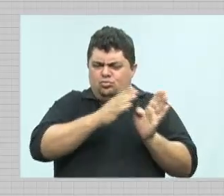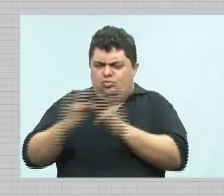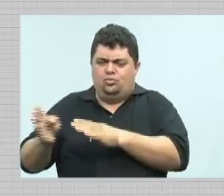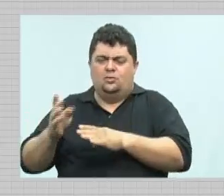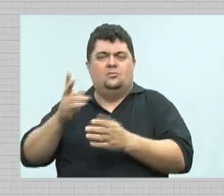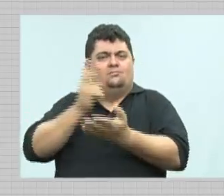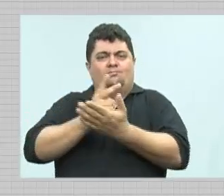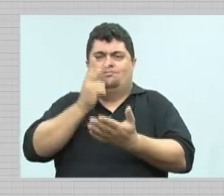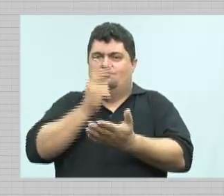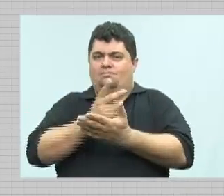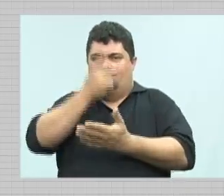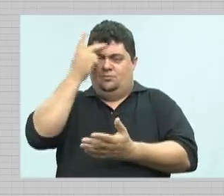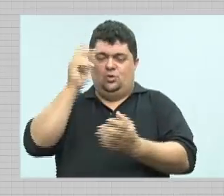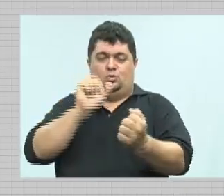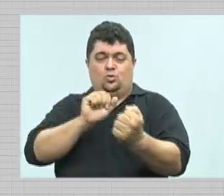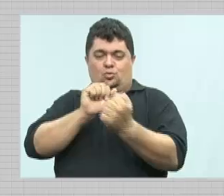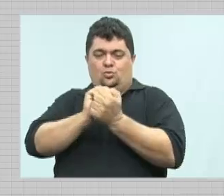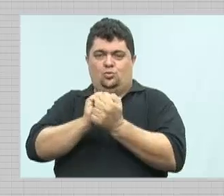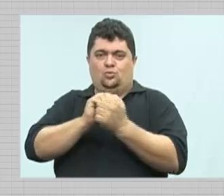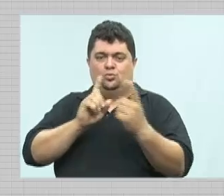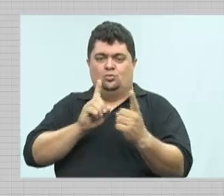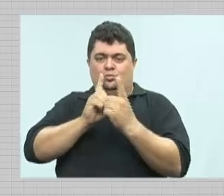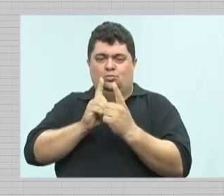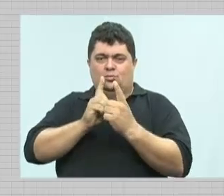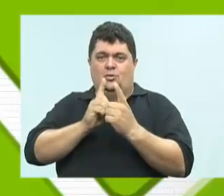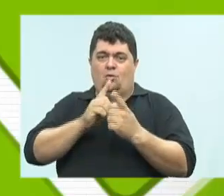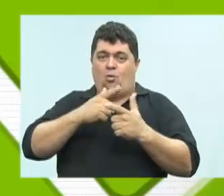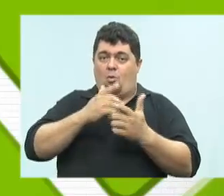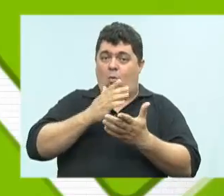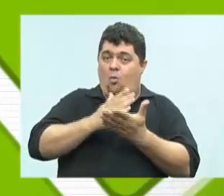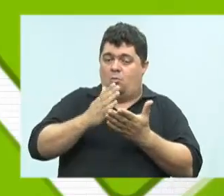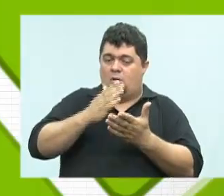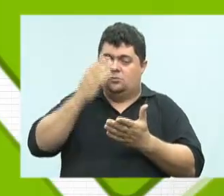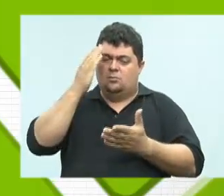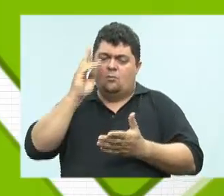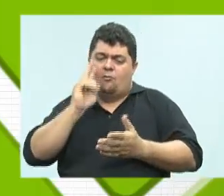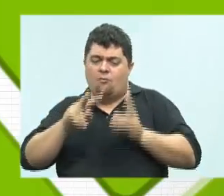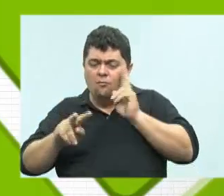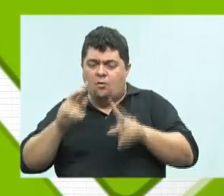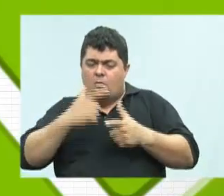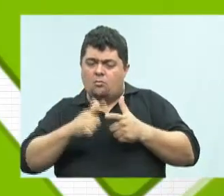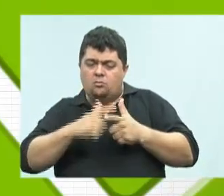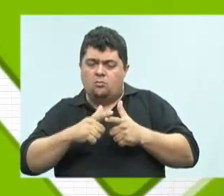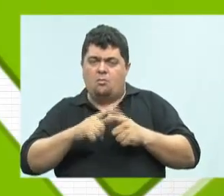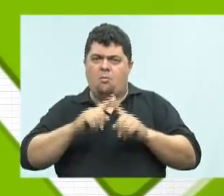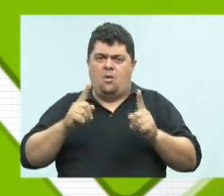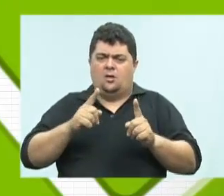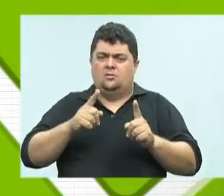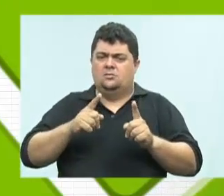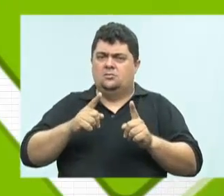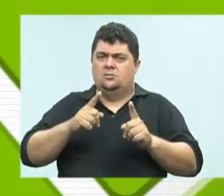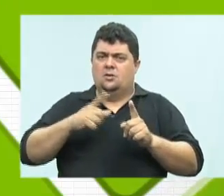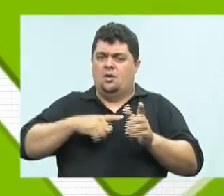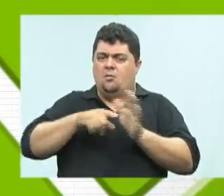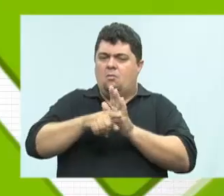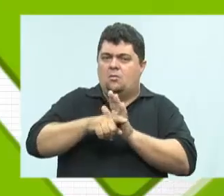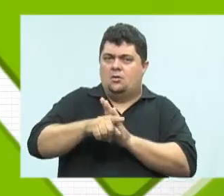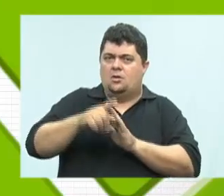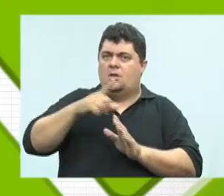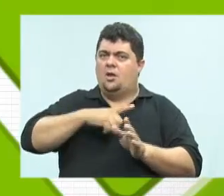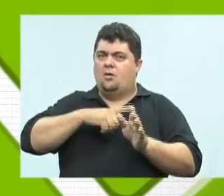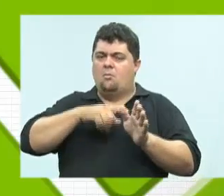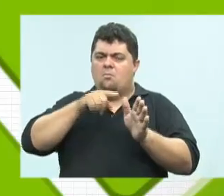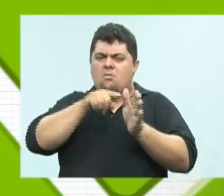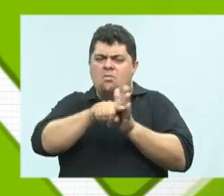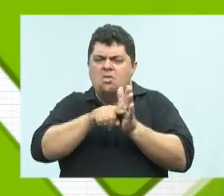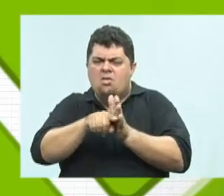dessa pesquisa. E ela sempre vai partir de um problema. Interessante, mas além da pesquisa e intervenção, existe a